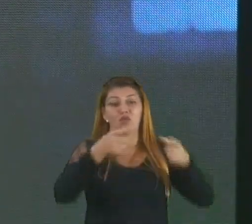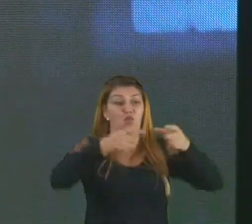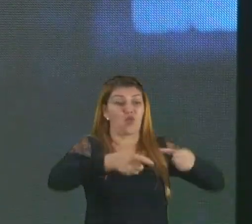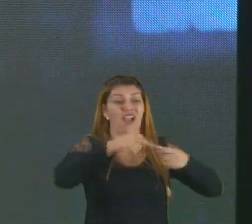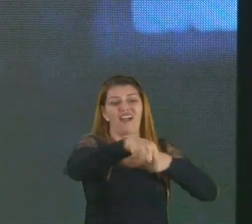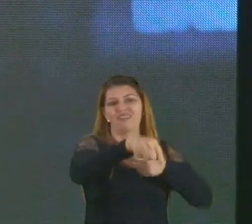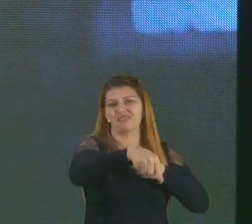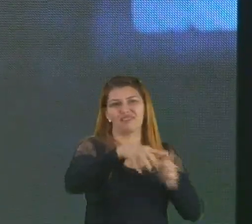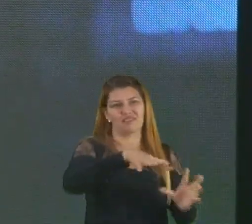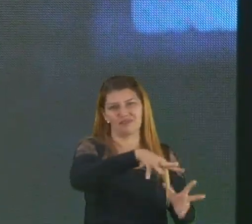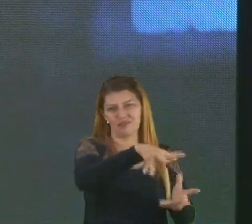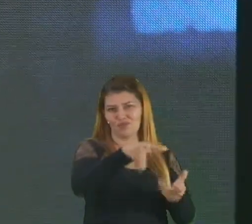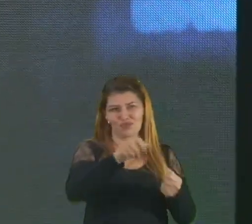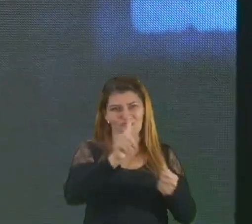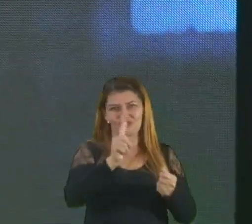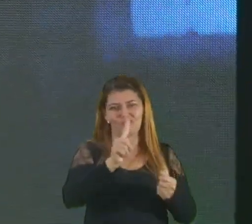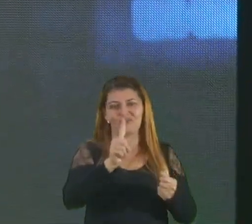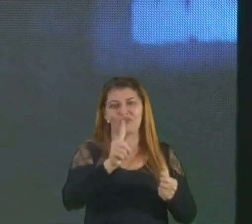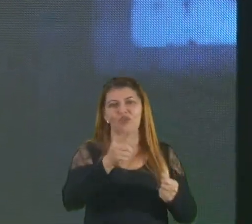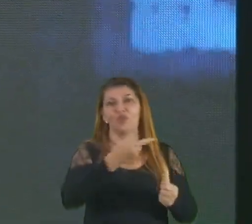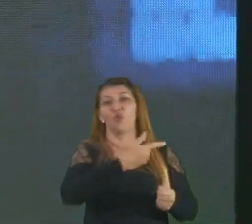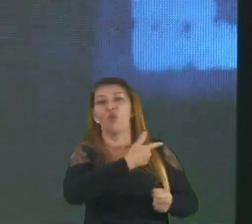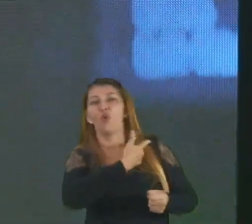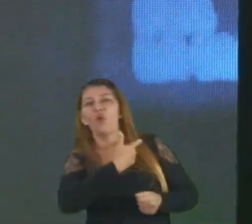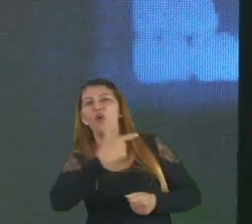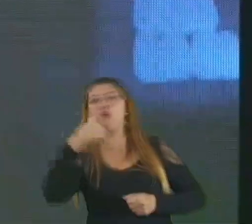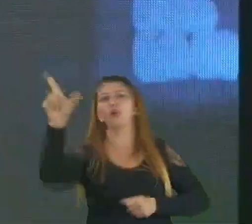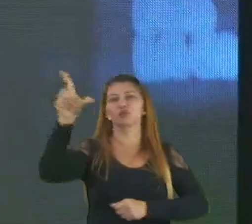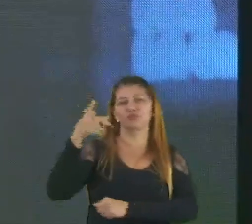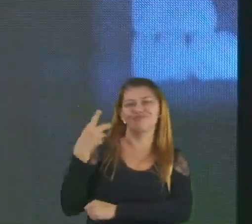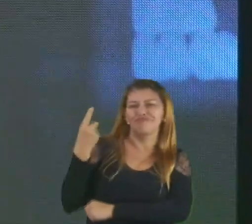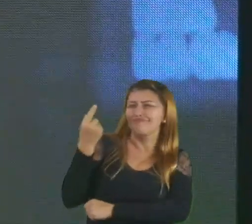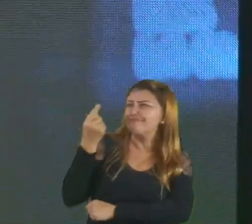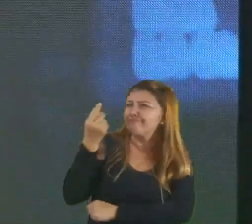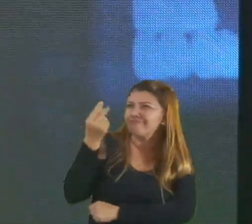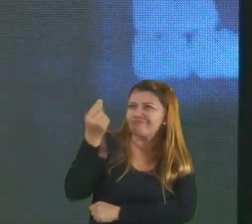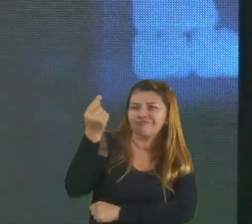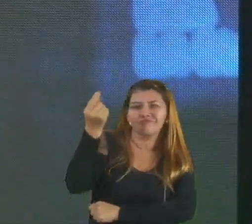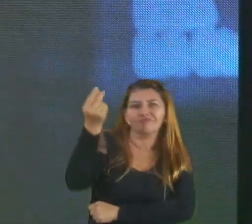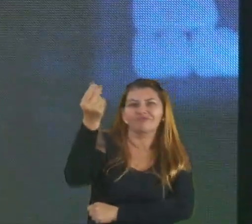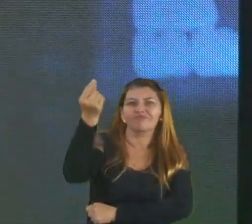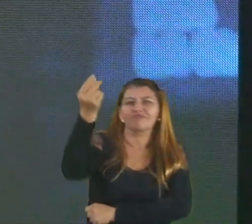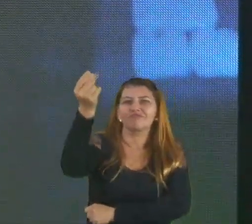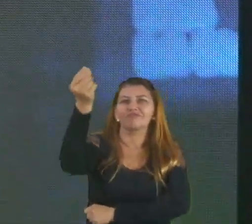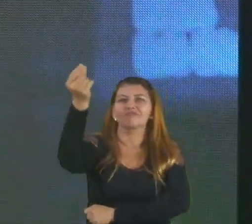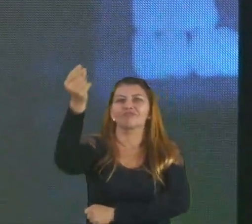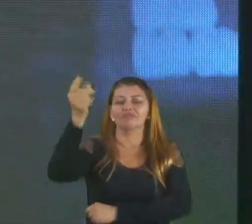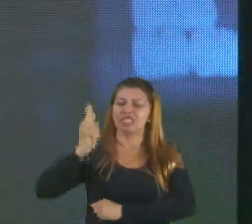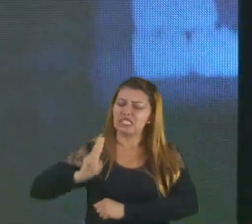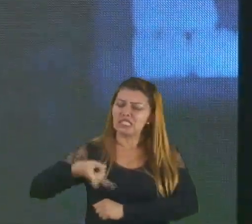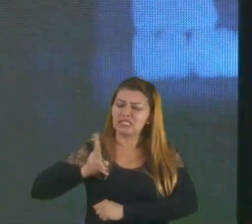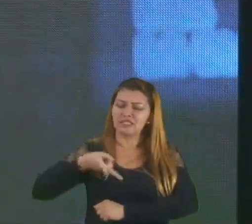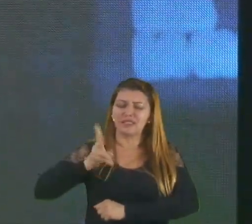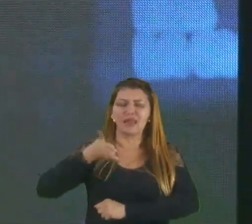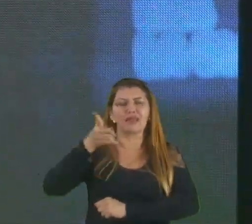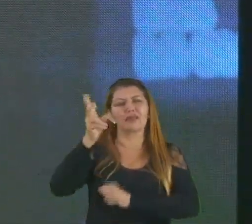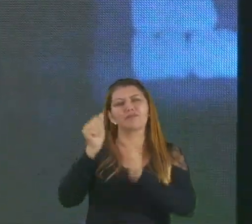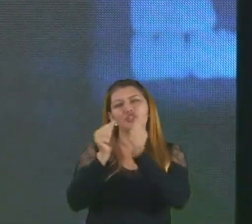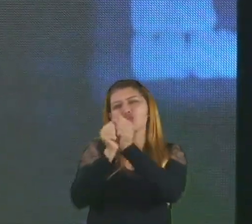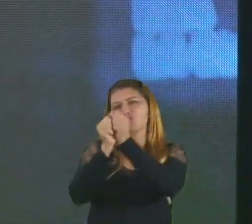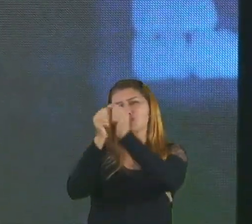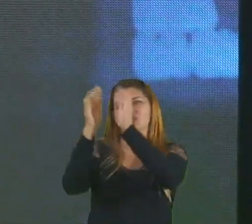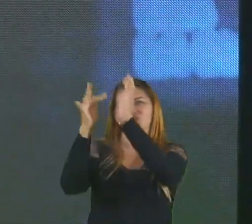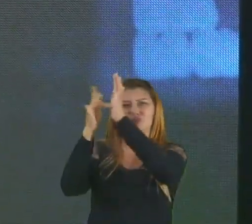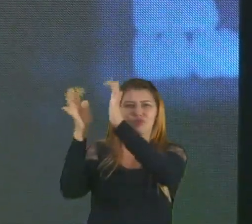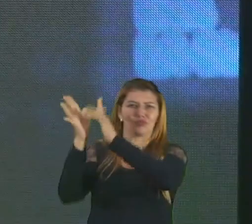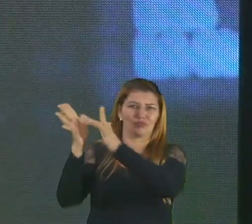aqui. O nosso destino é a eternidade, onde estaremos para sempre com o Senhor.